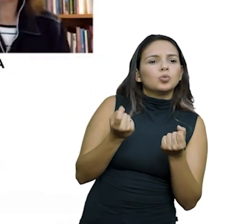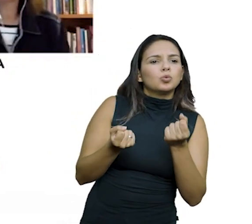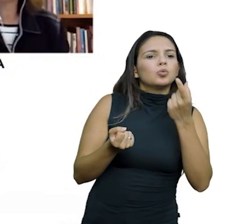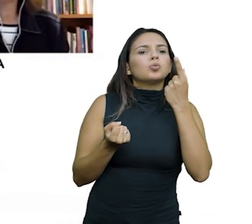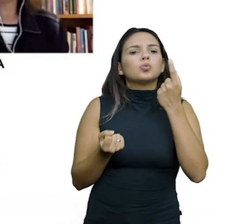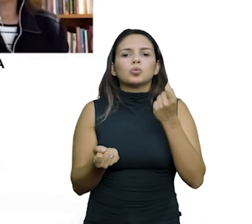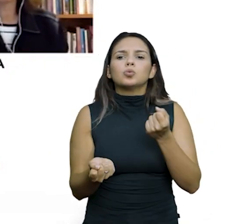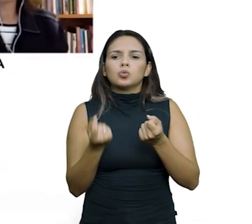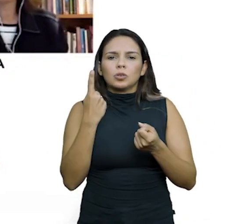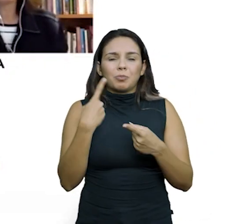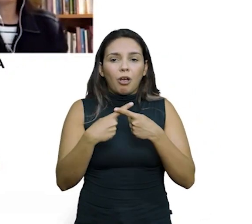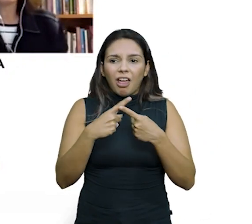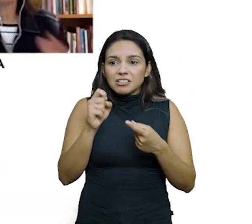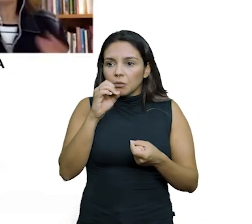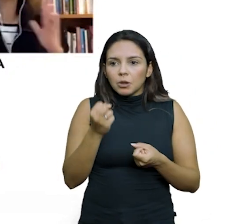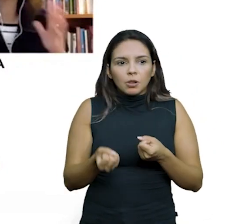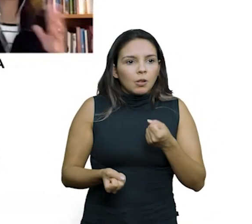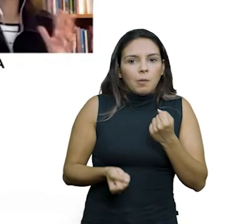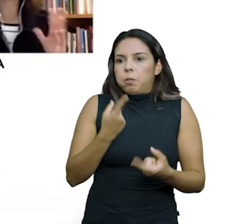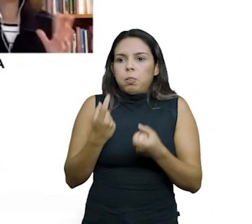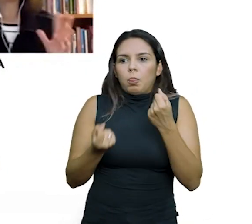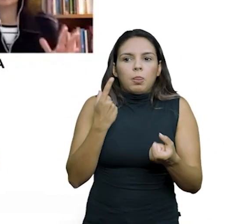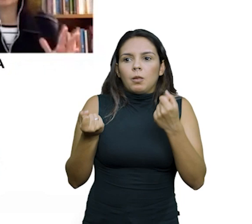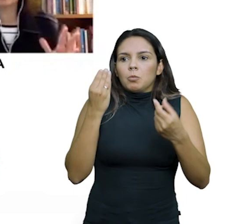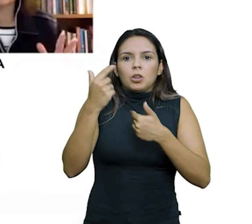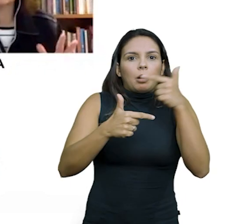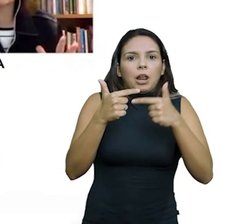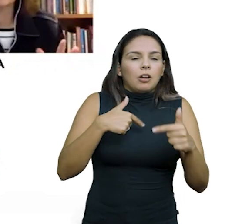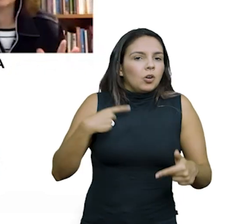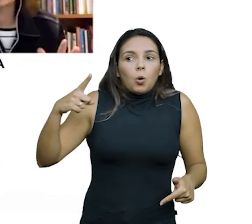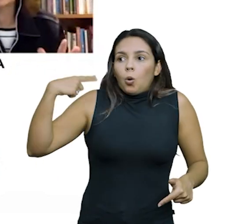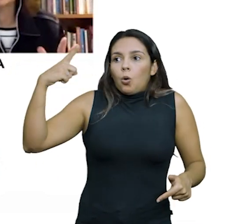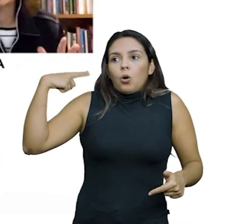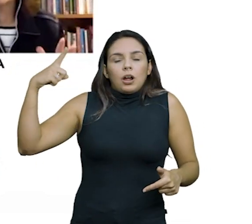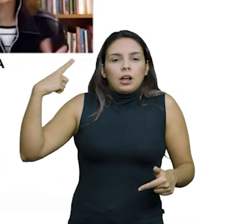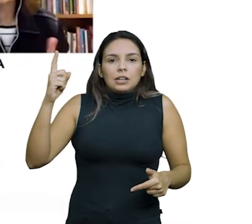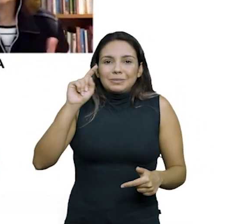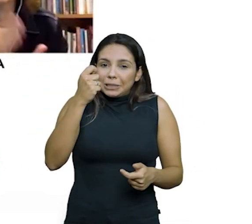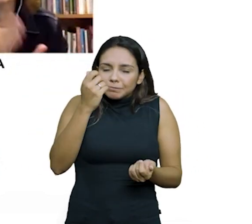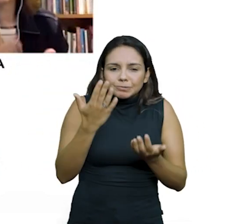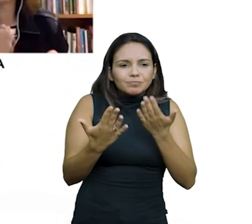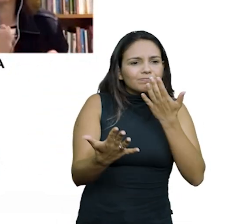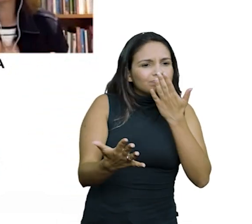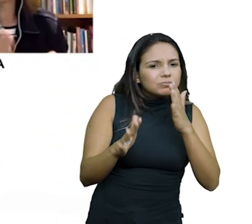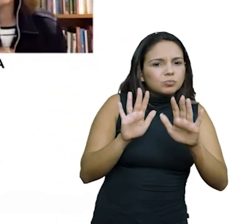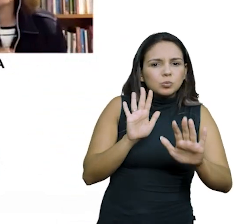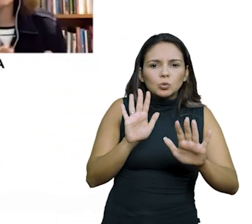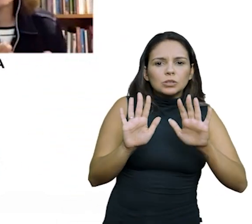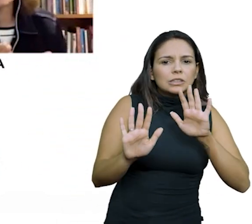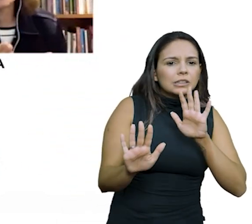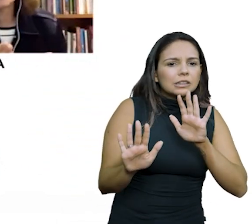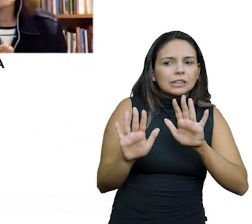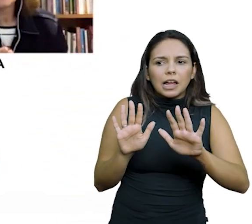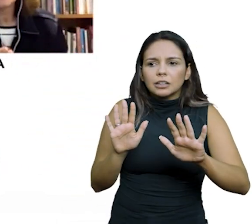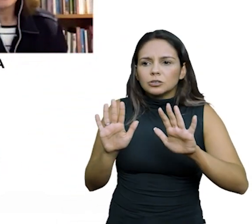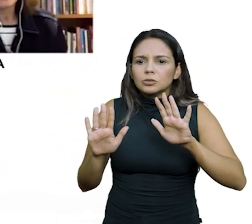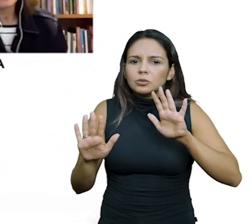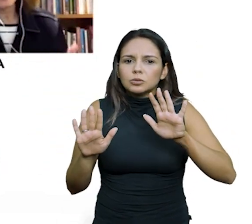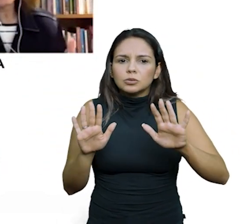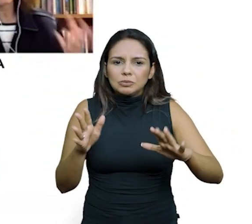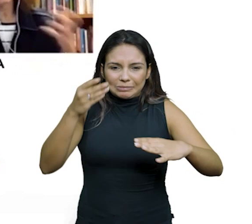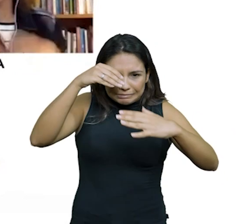porque é enlouquecedor. Eu acho que se a gente não dosar